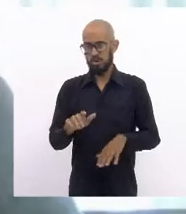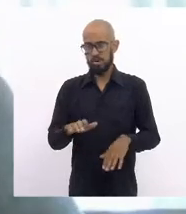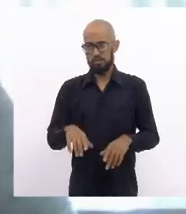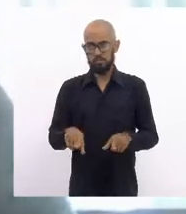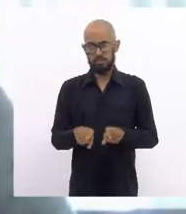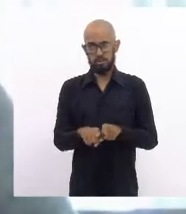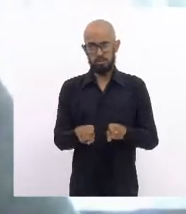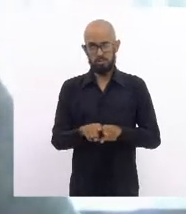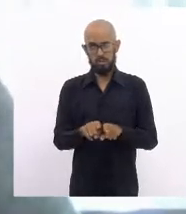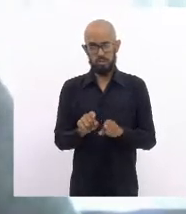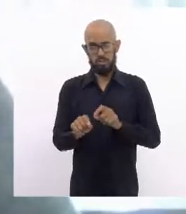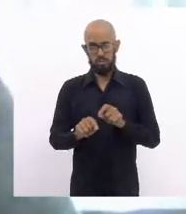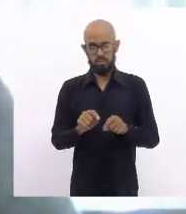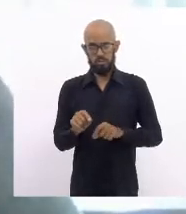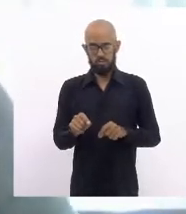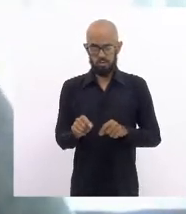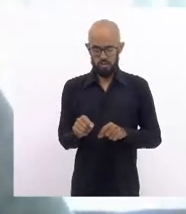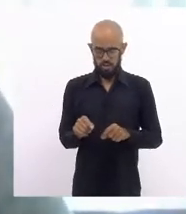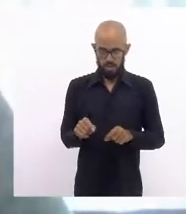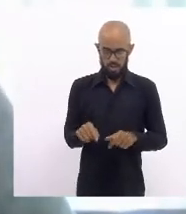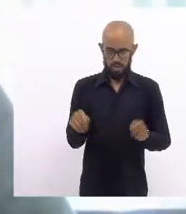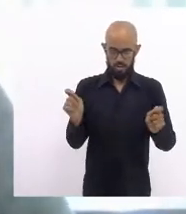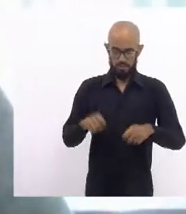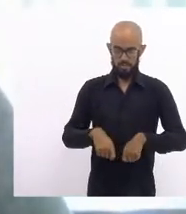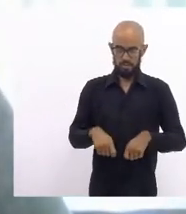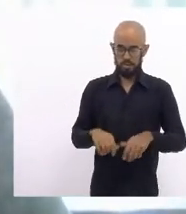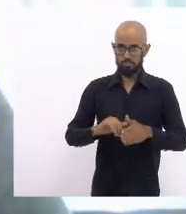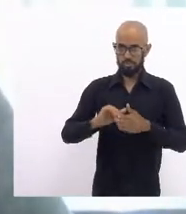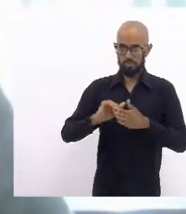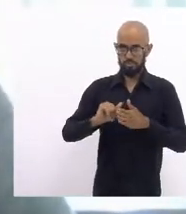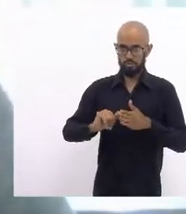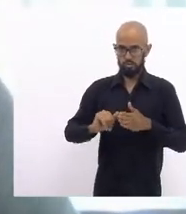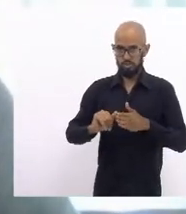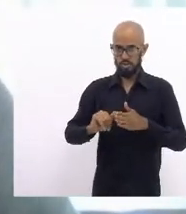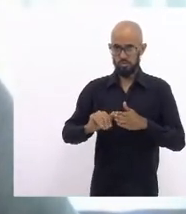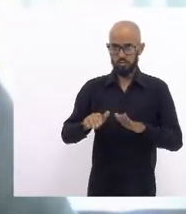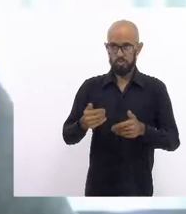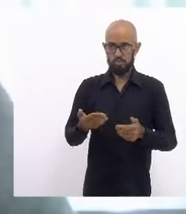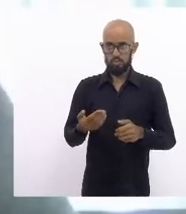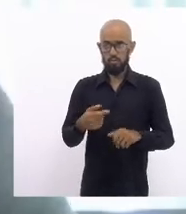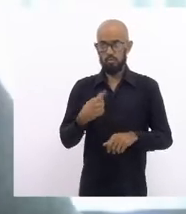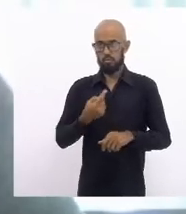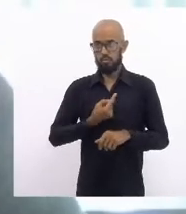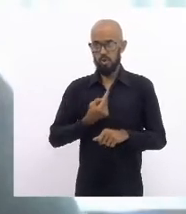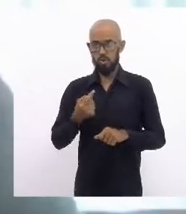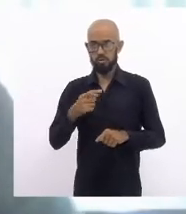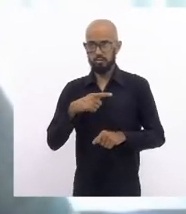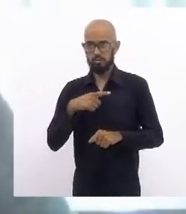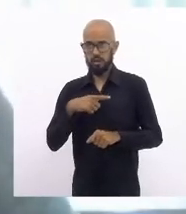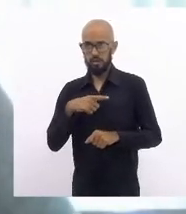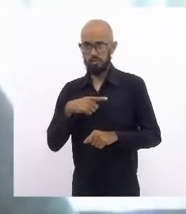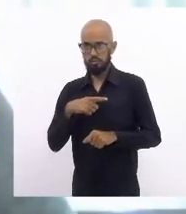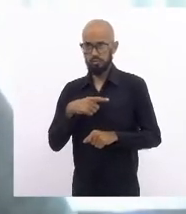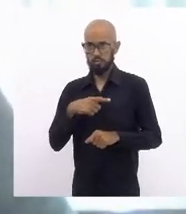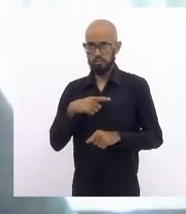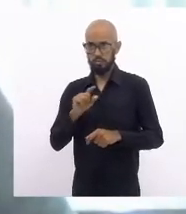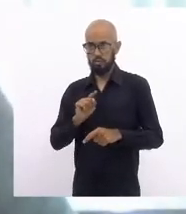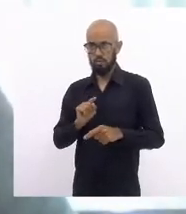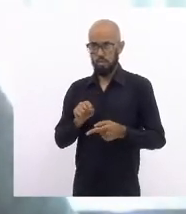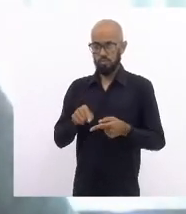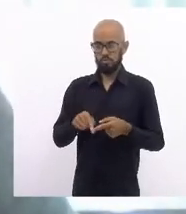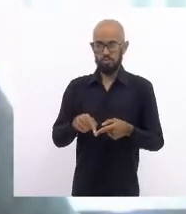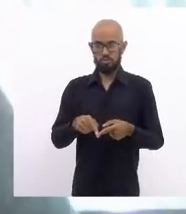clube para que ele seja derrubado. Então, a gente vem defender aqui, né, com muita objetividade, que a